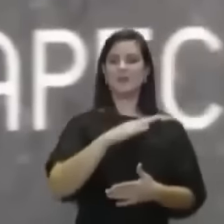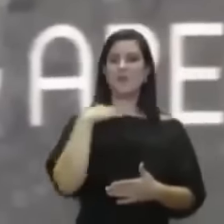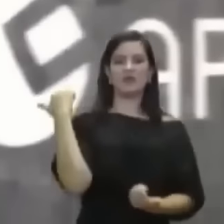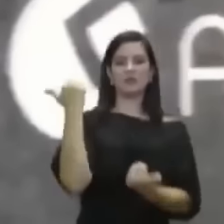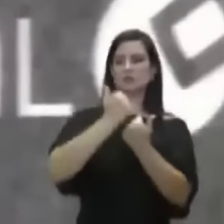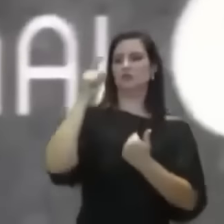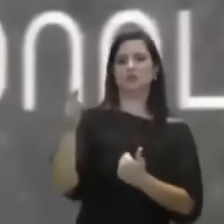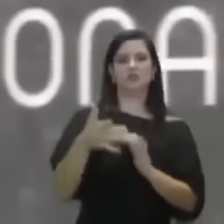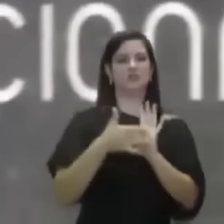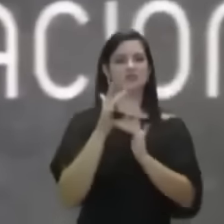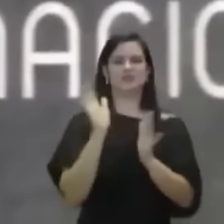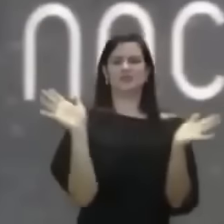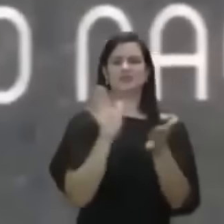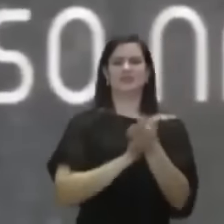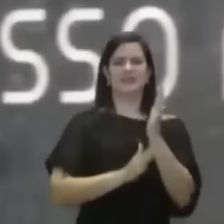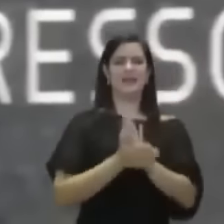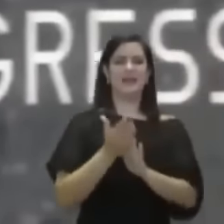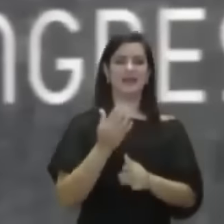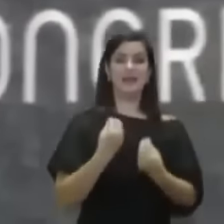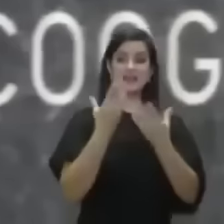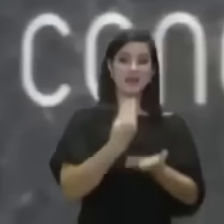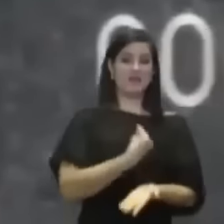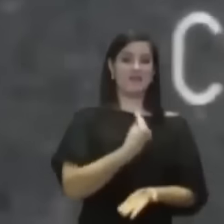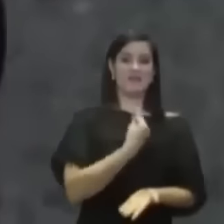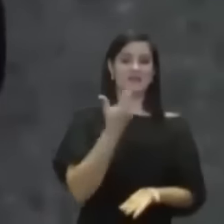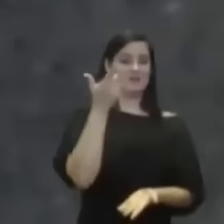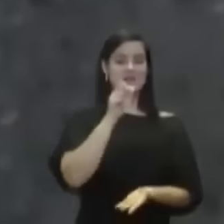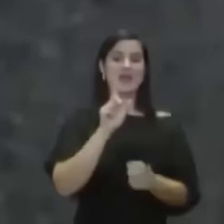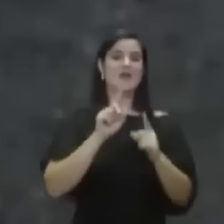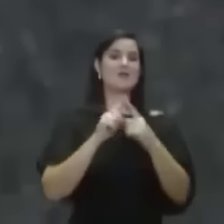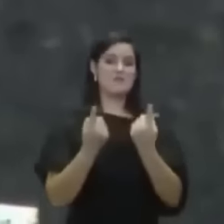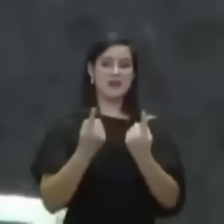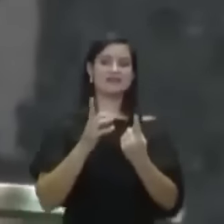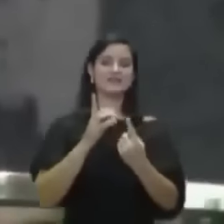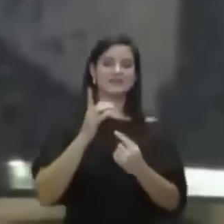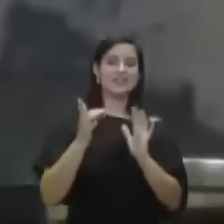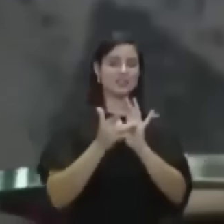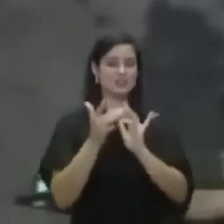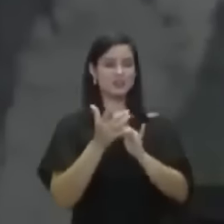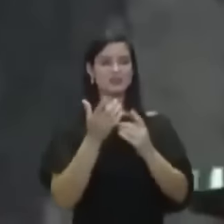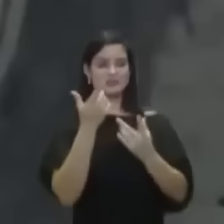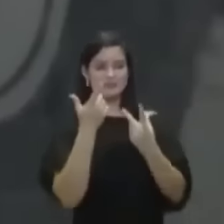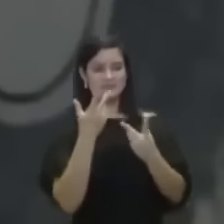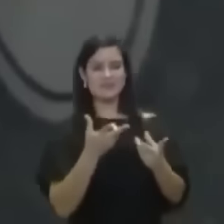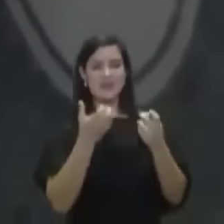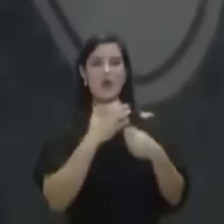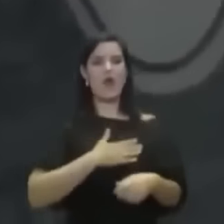Mas notem, meus irmãos, que Jesus não está aqui apenas restaurando Pedro. Jesus está aqui restaurando o ministério de Pedro.